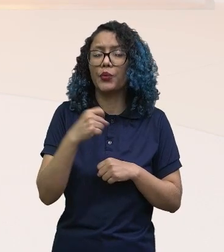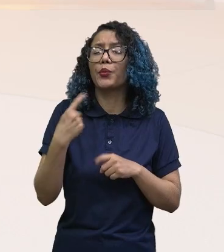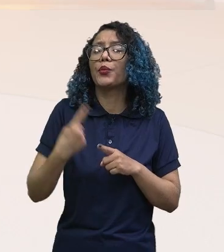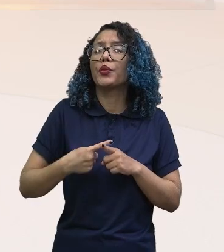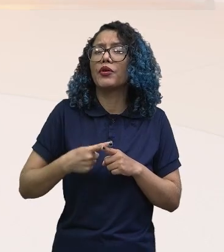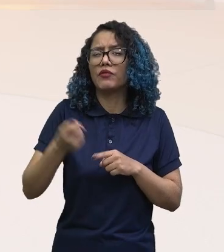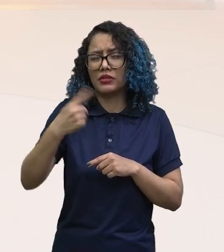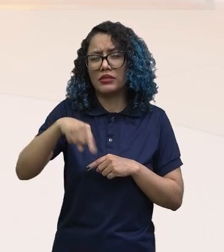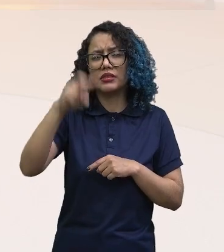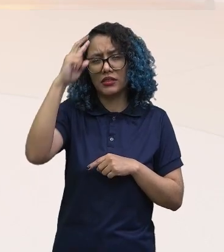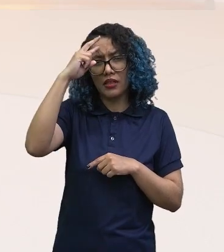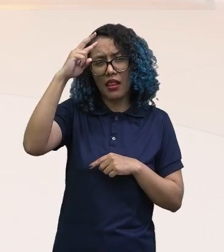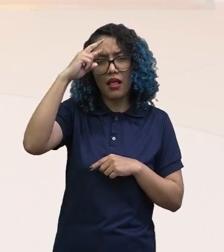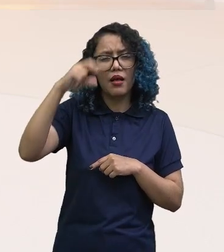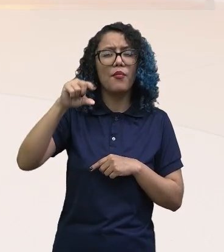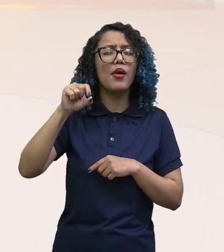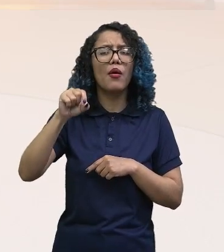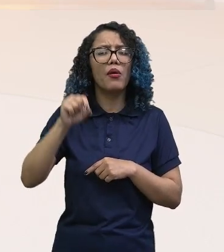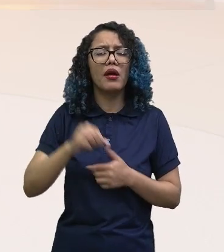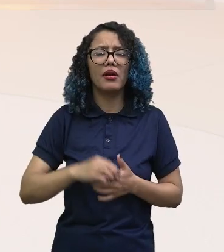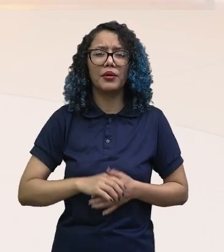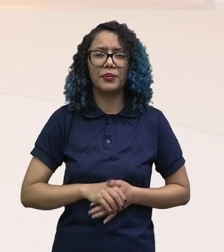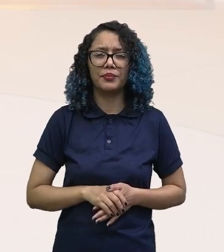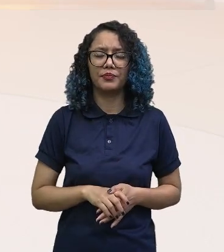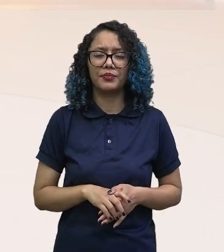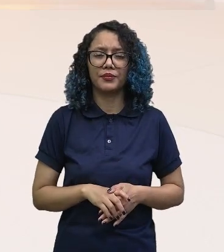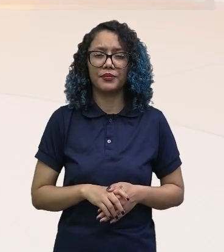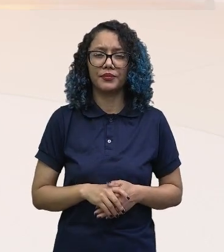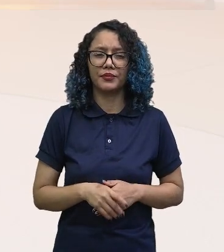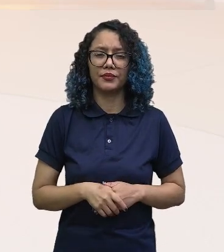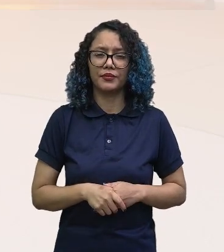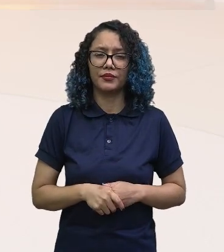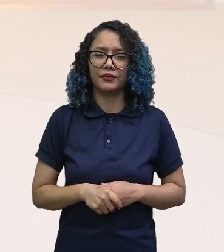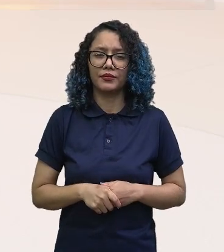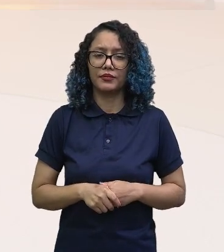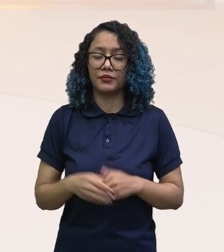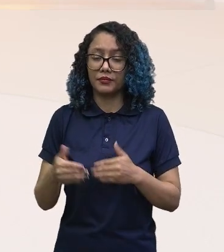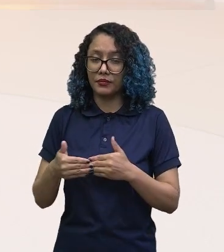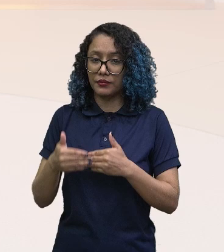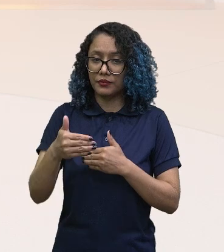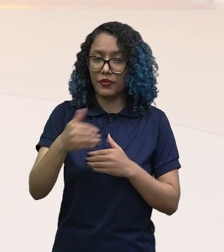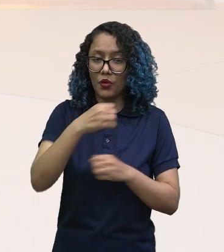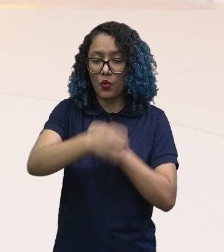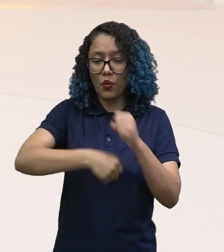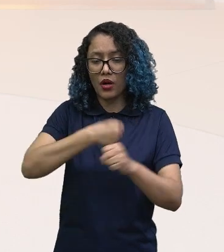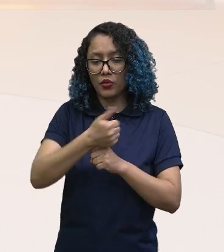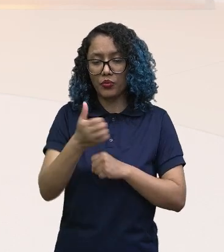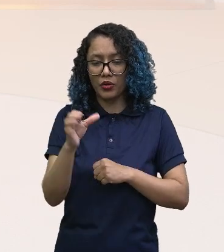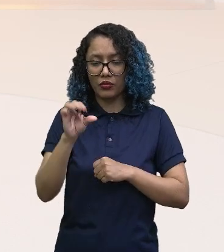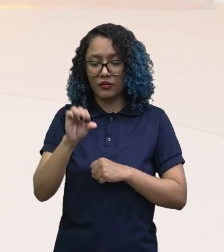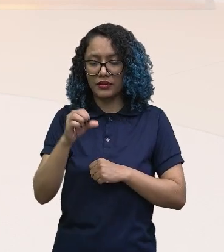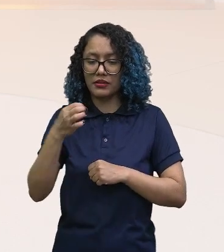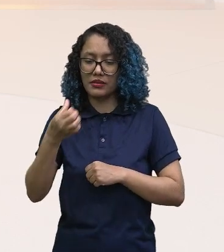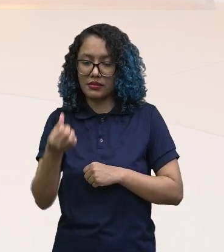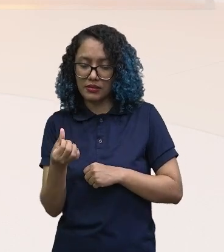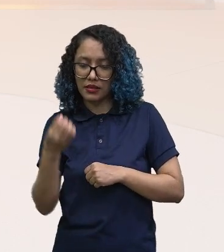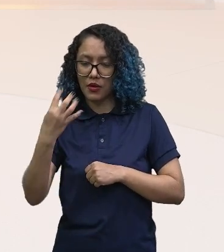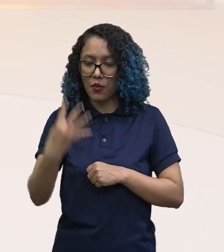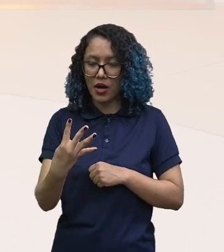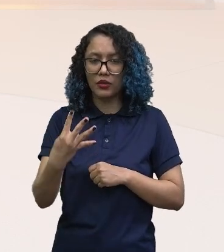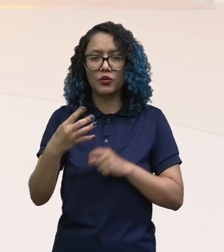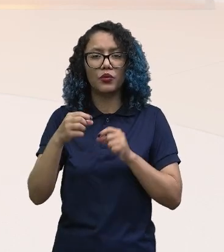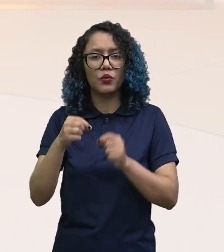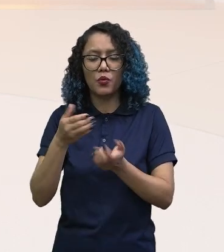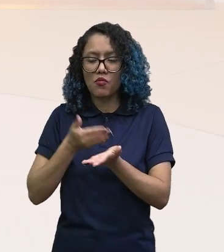deve lembrar que, né, a partir de 1964, o Brasil